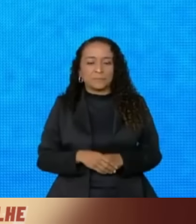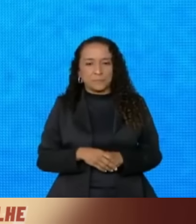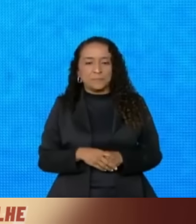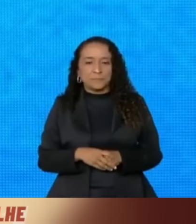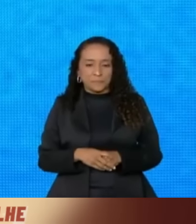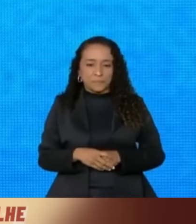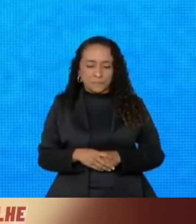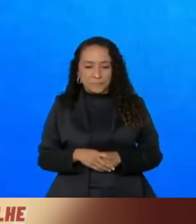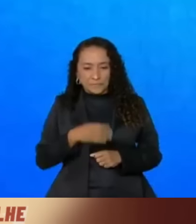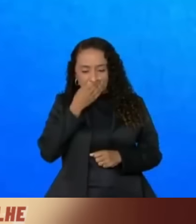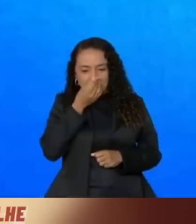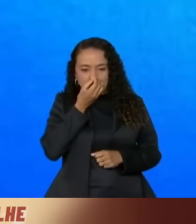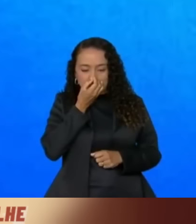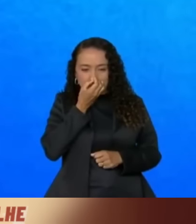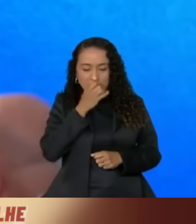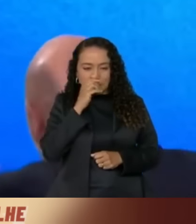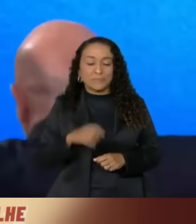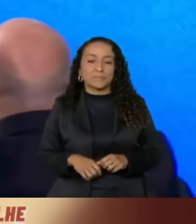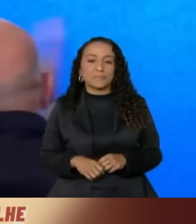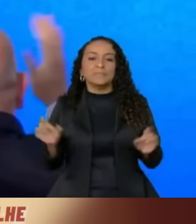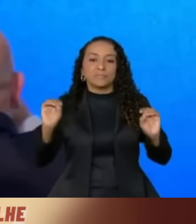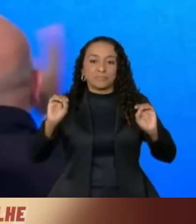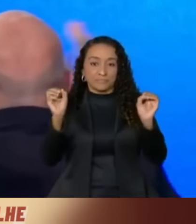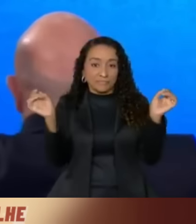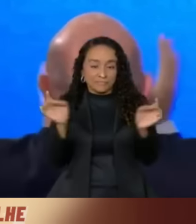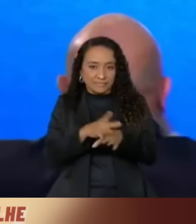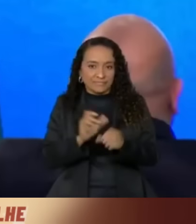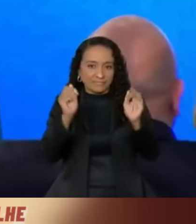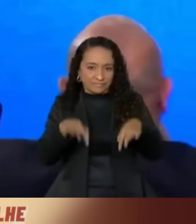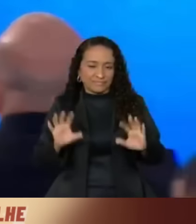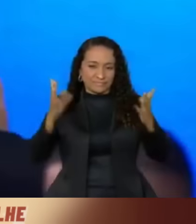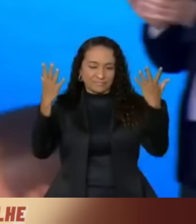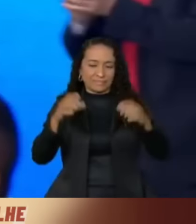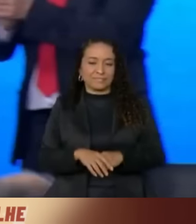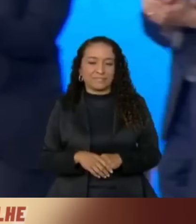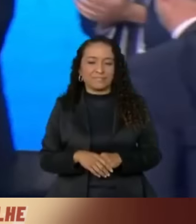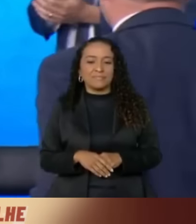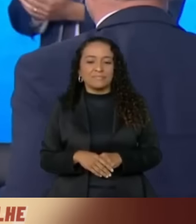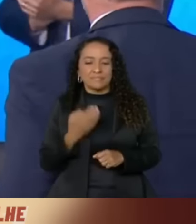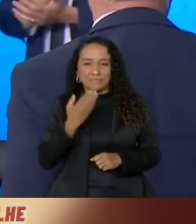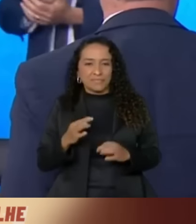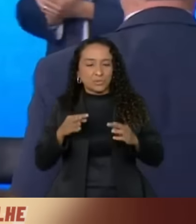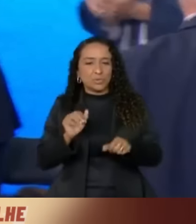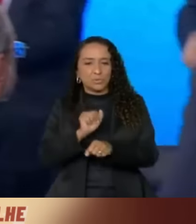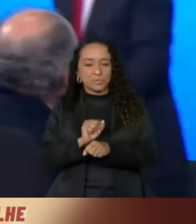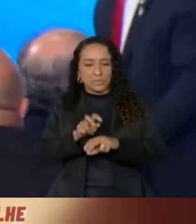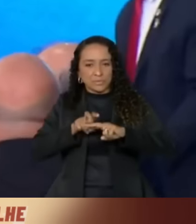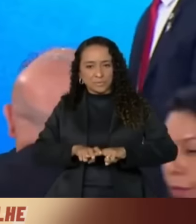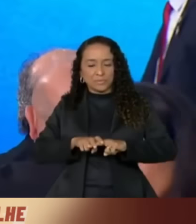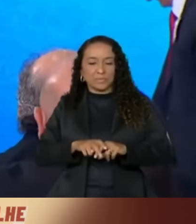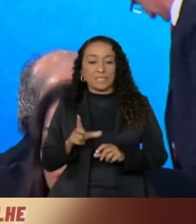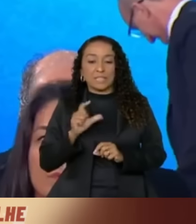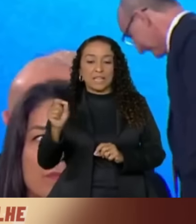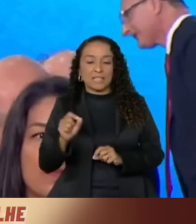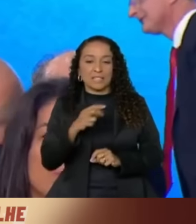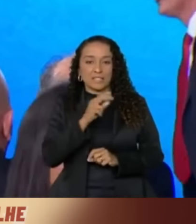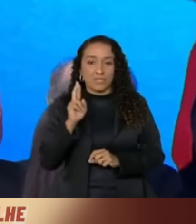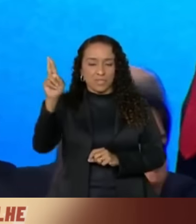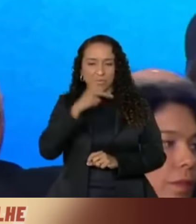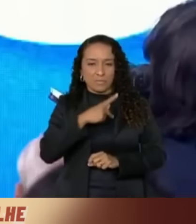desistir. Está encerrada a cerimônia. Pede-se a todos que aguardem em seus lugares a saída do senhor